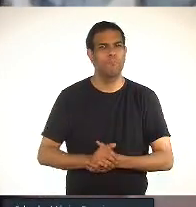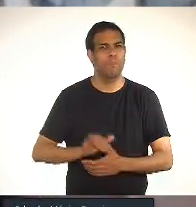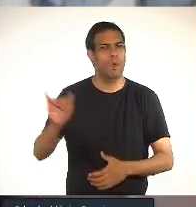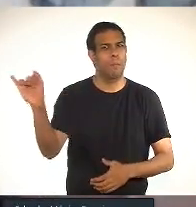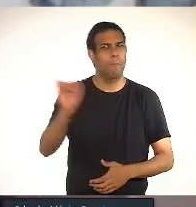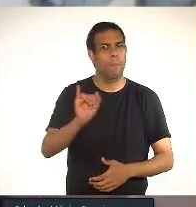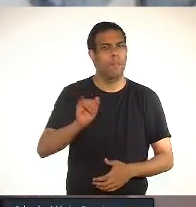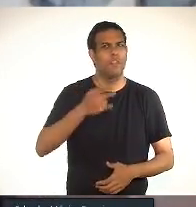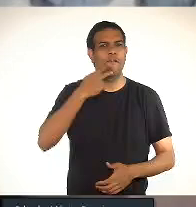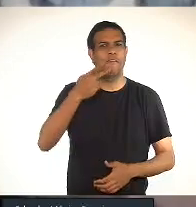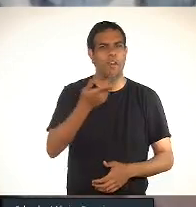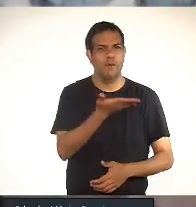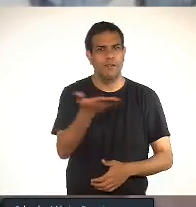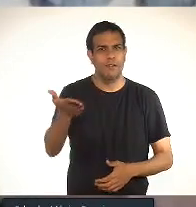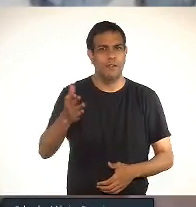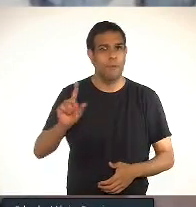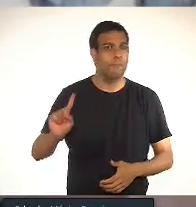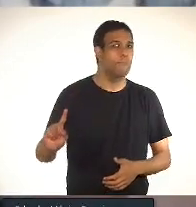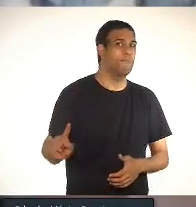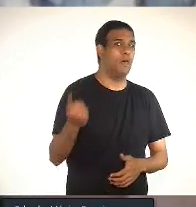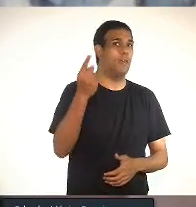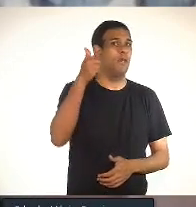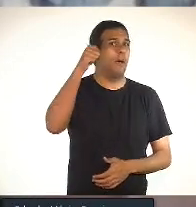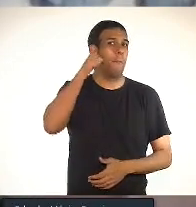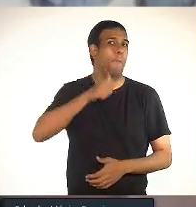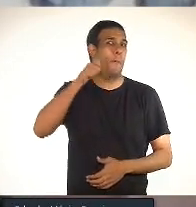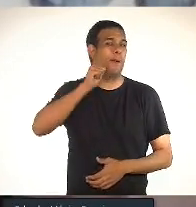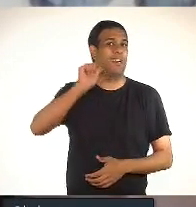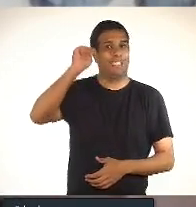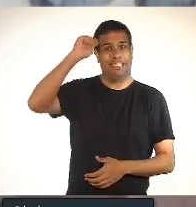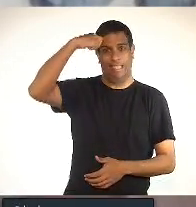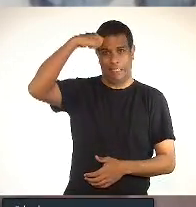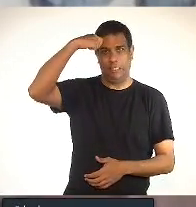importante dizer, né, a primeira mulher negra a assumir esse lugar,